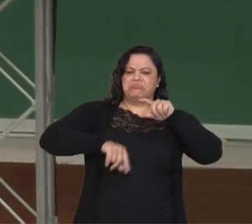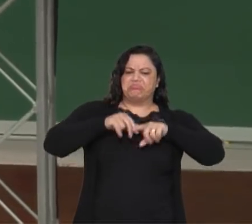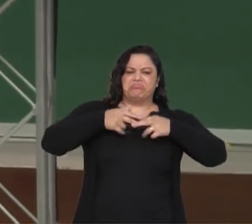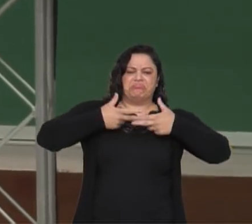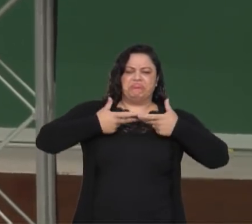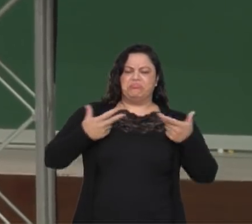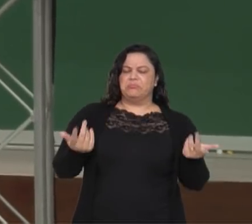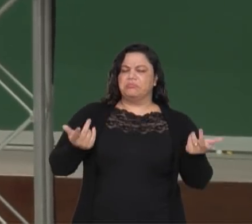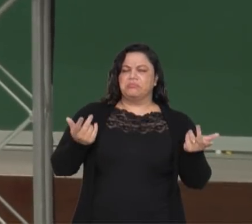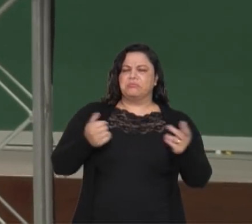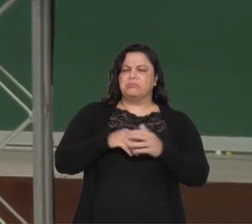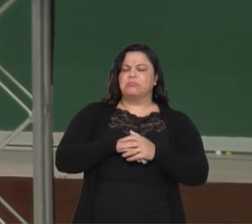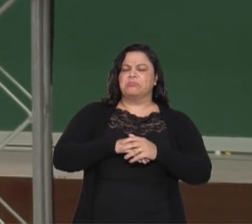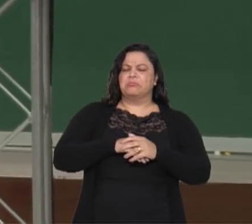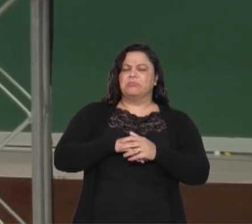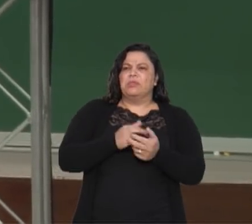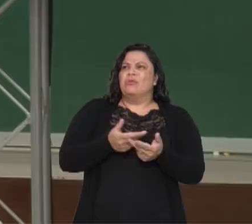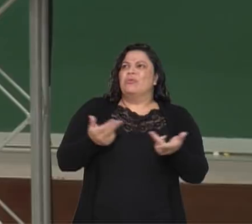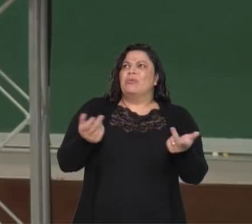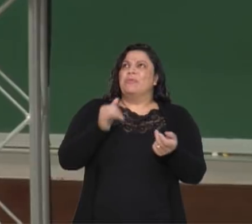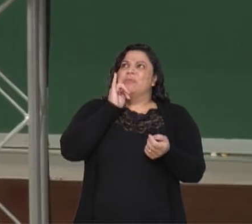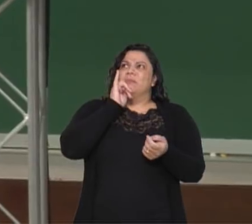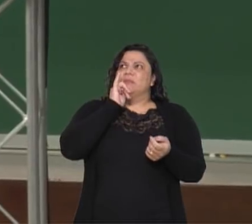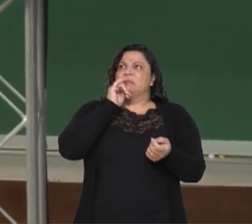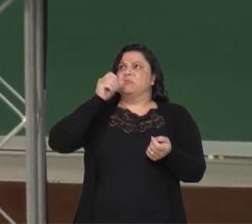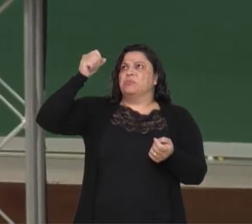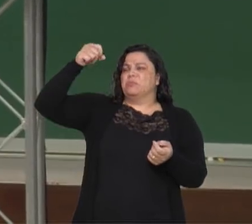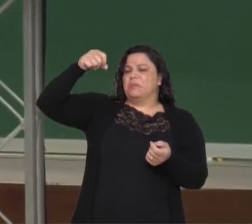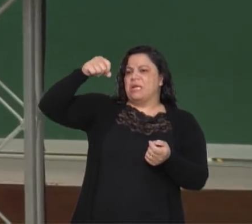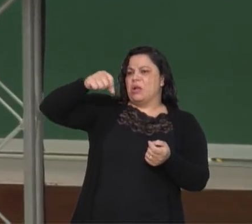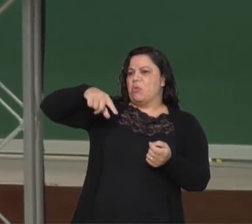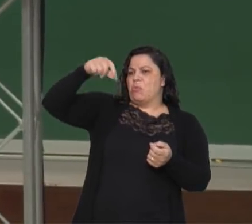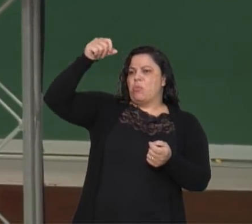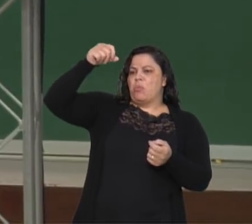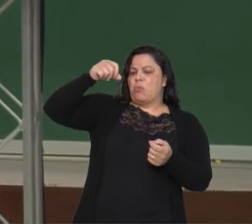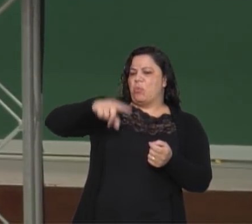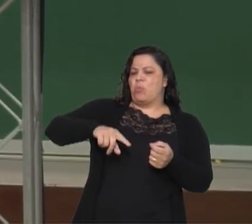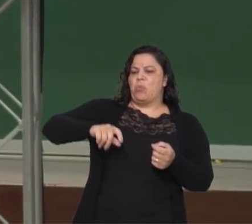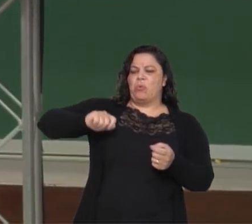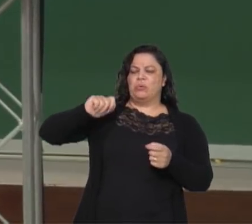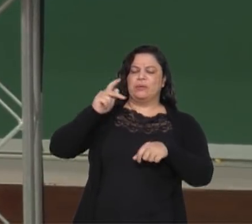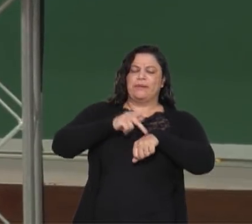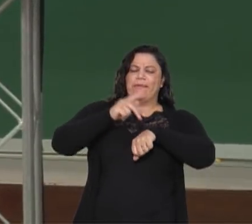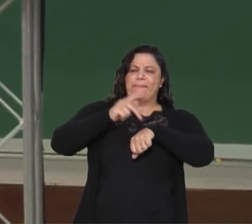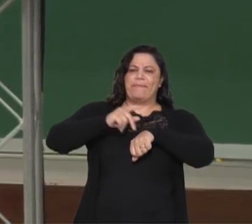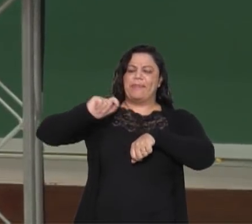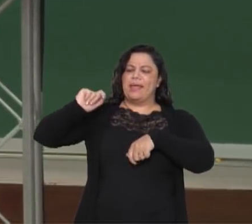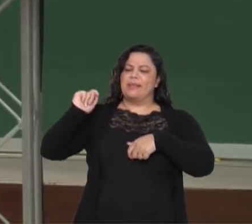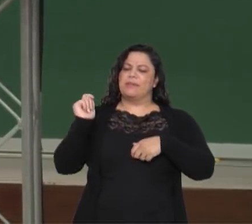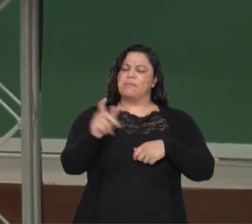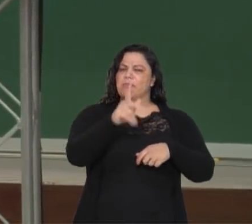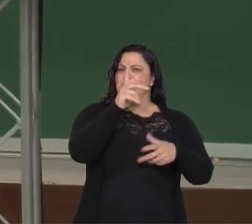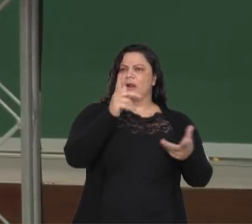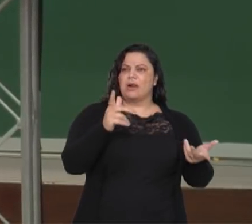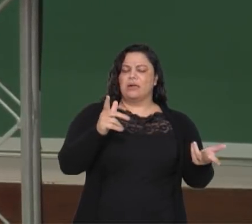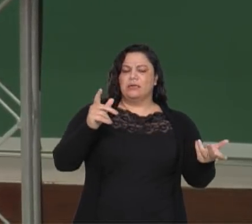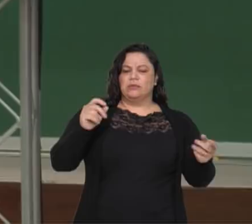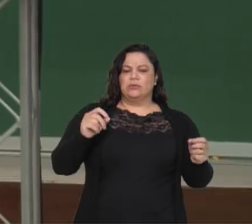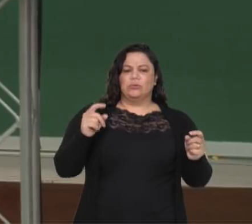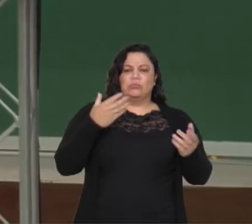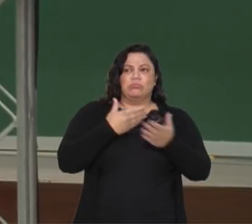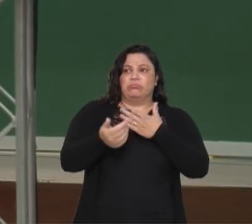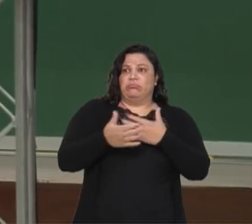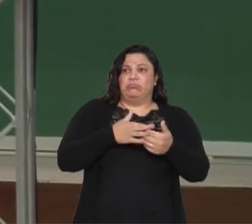estou falando do som de uma gota caindo na água, de uma pedra caindo no chão,